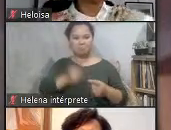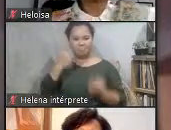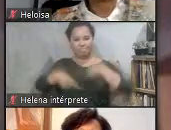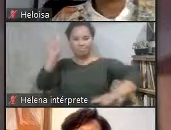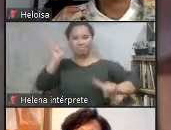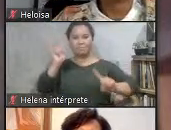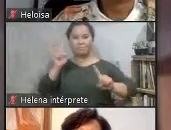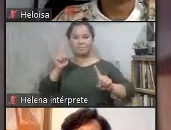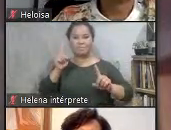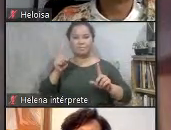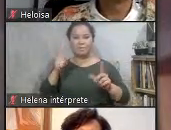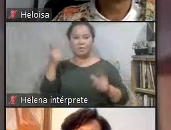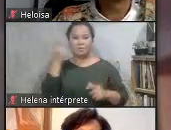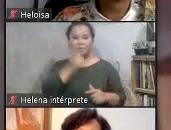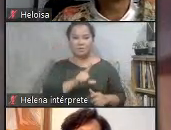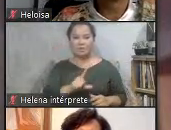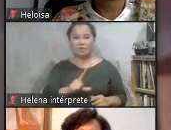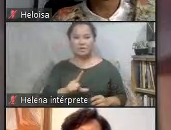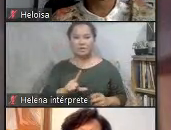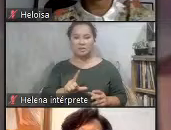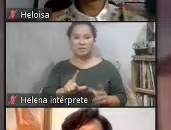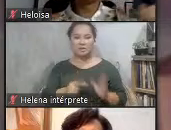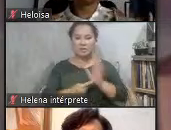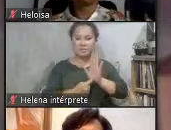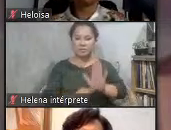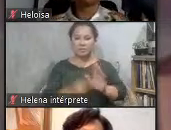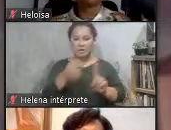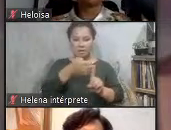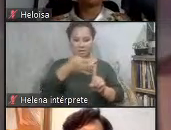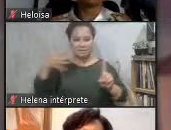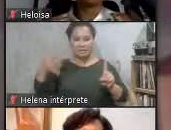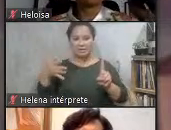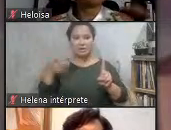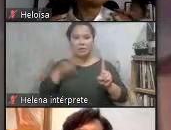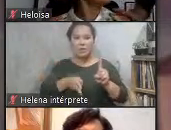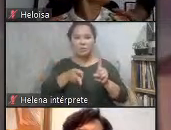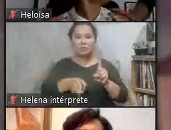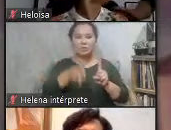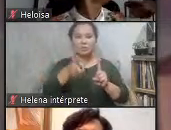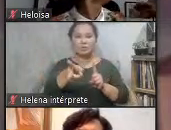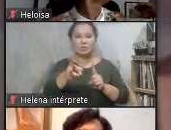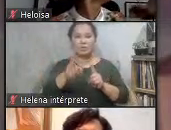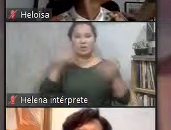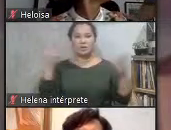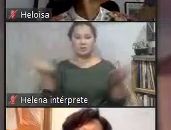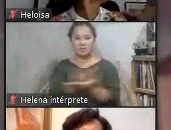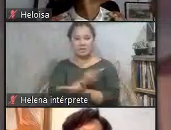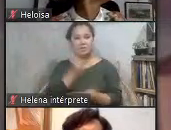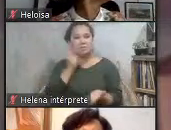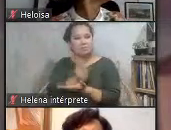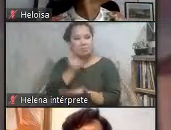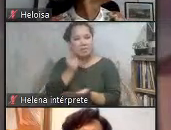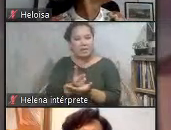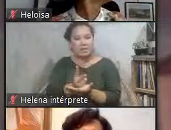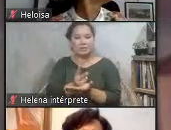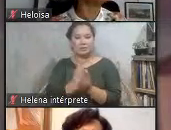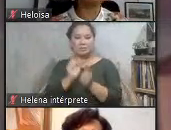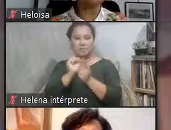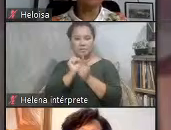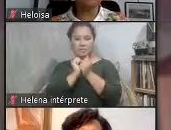fazer o extensionismo seguir funcionando, mesmo em meio à pandemia. Diante desse contexto de